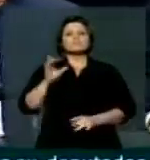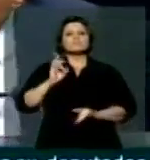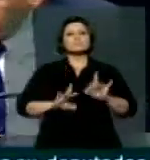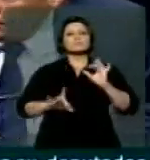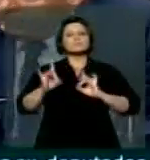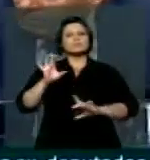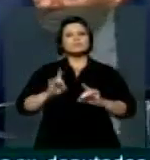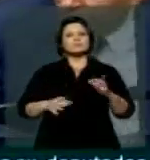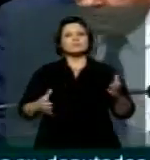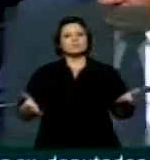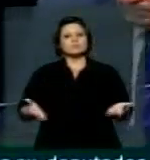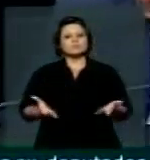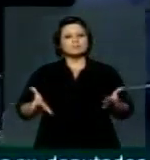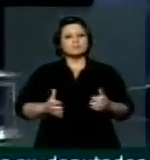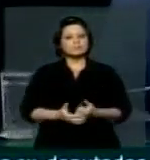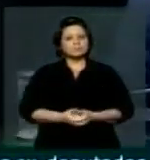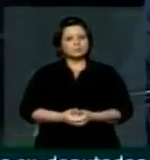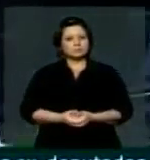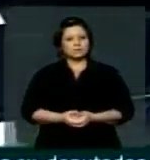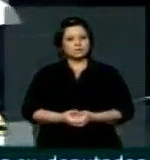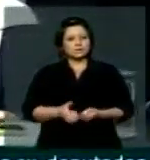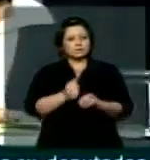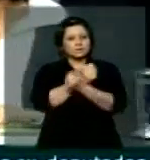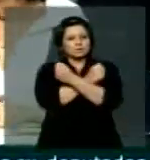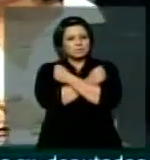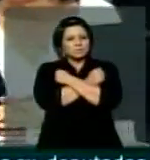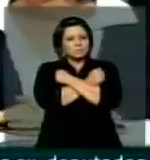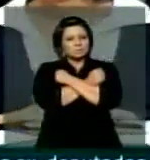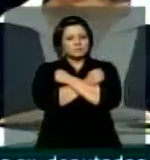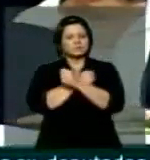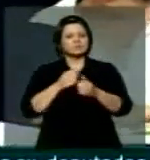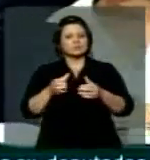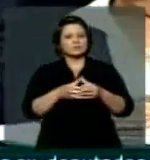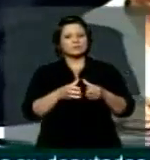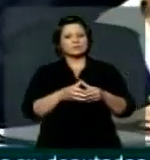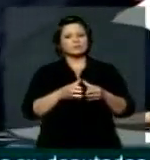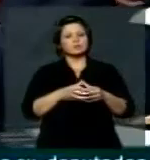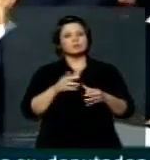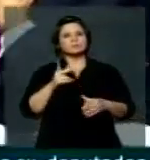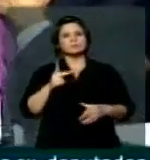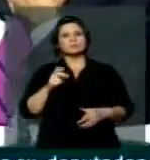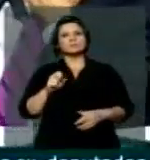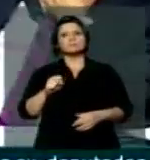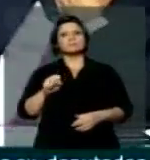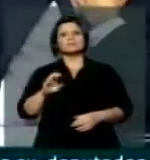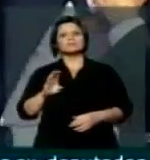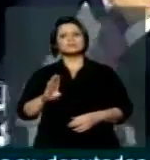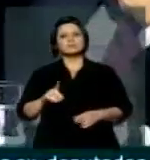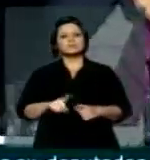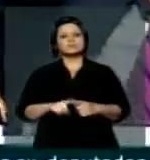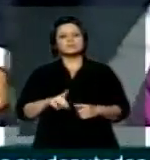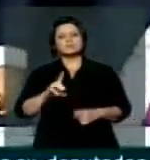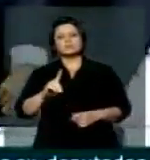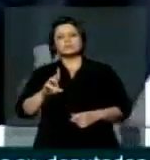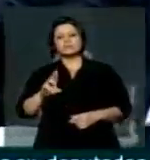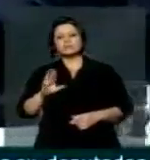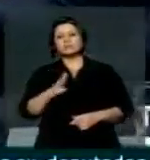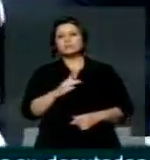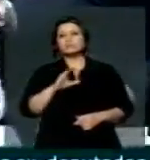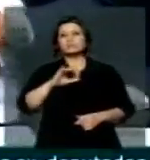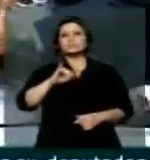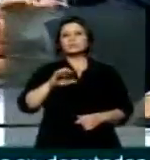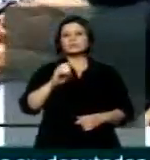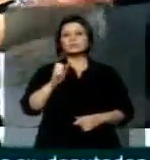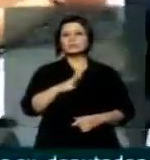momento. Quero dar um abraço em nome dessa bancada do PSB, na Duda, no João,